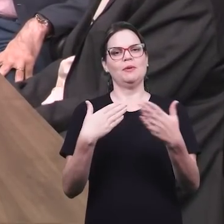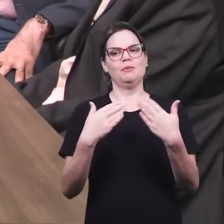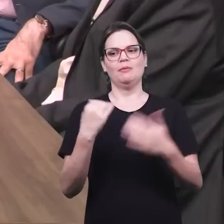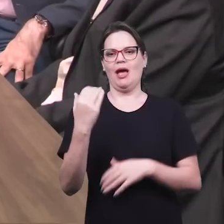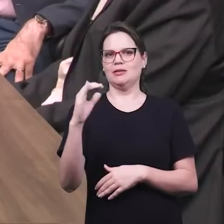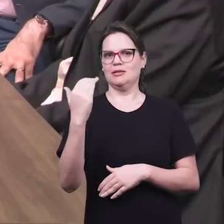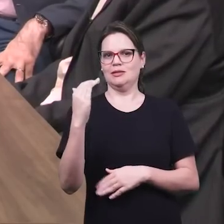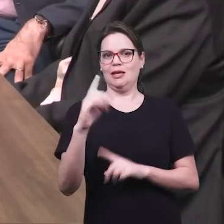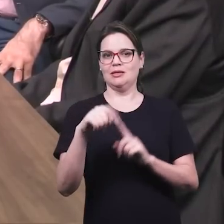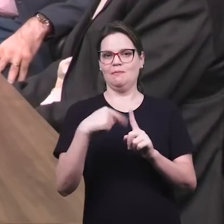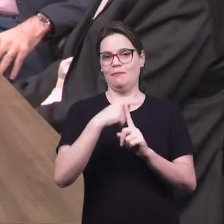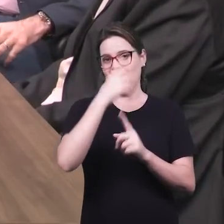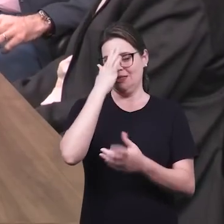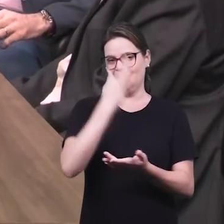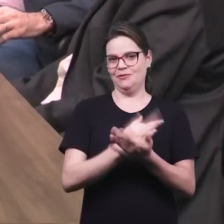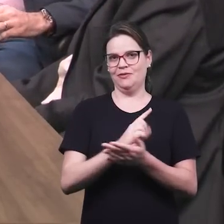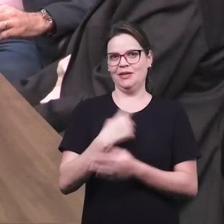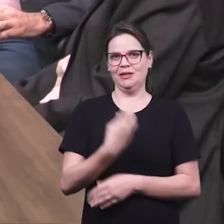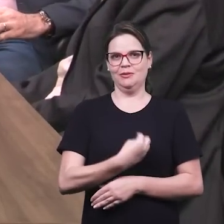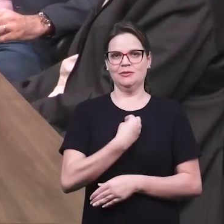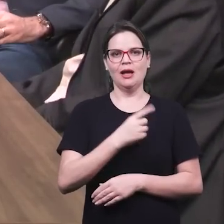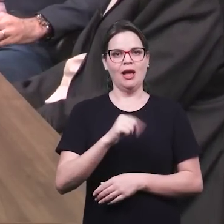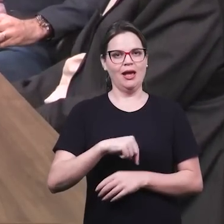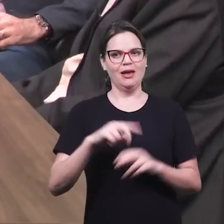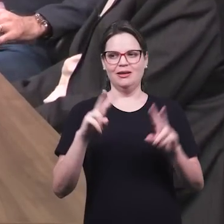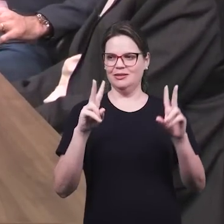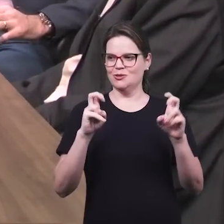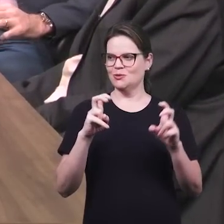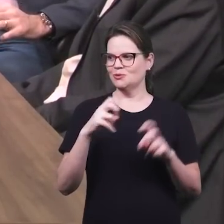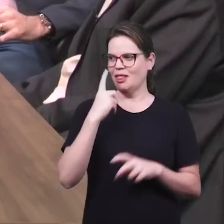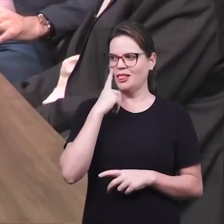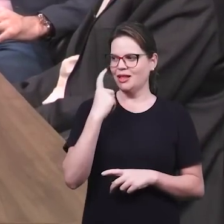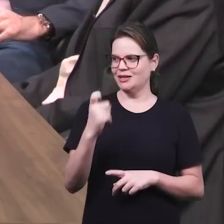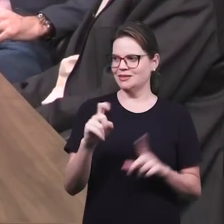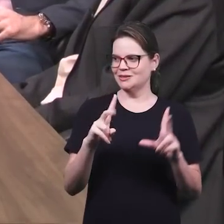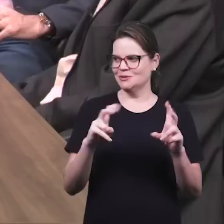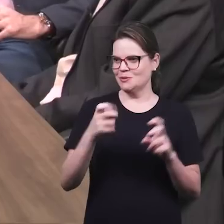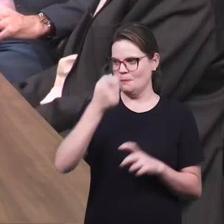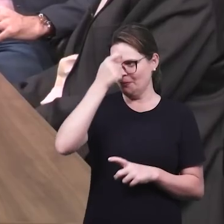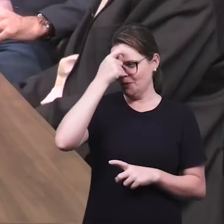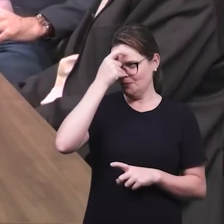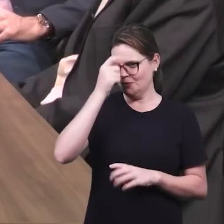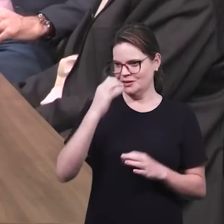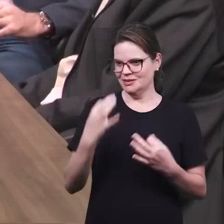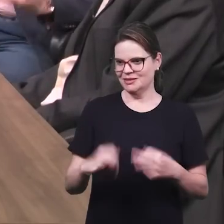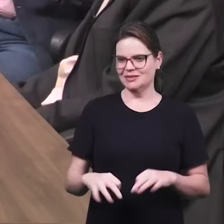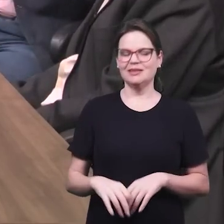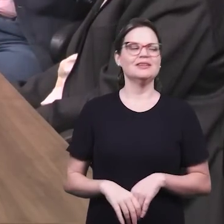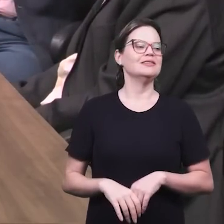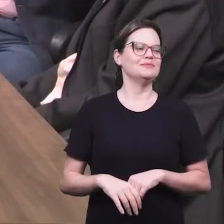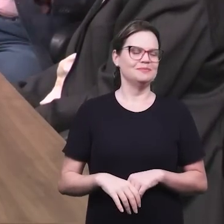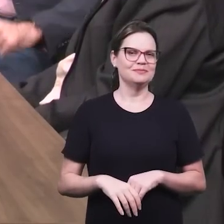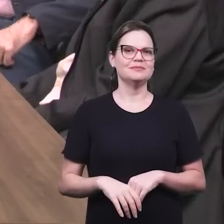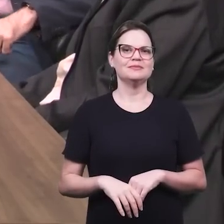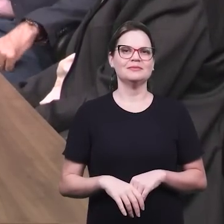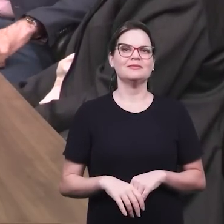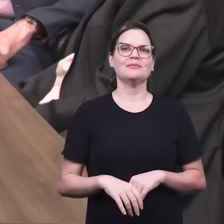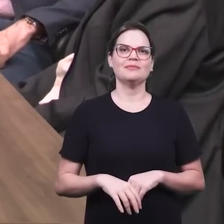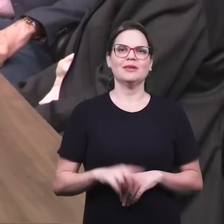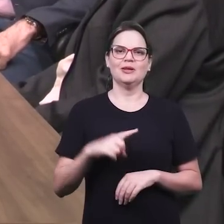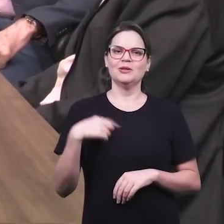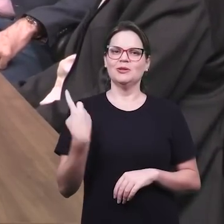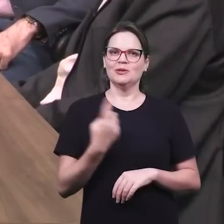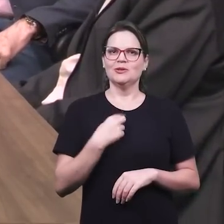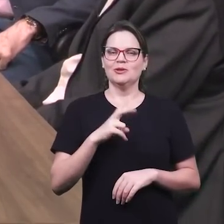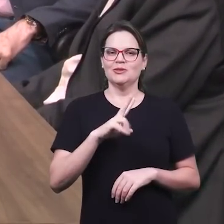vidas. É um assunto muito interessante, né, pastor, de memória, então a gente vai tratar muito a respeito disso. Vamos